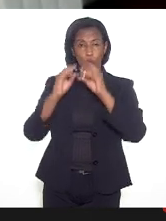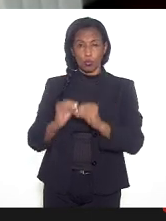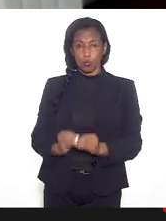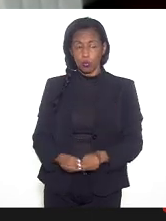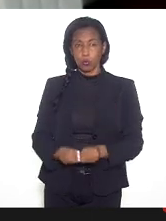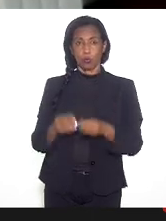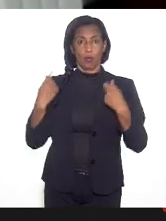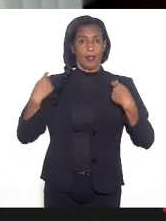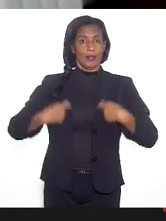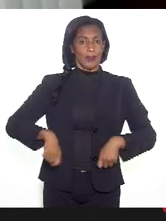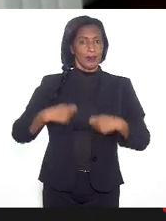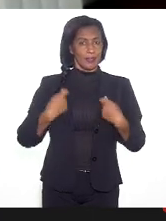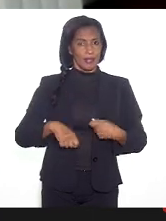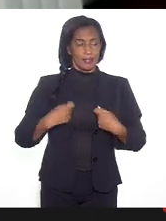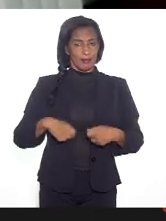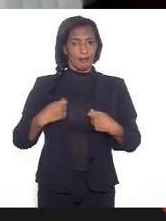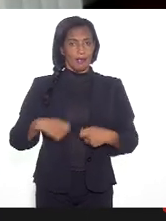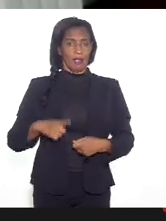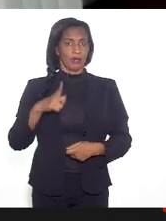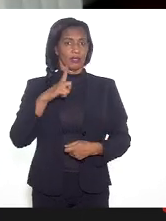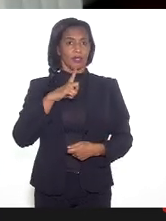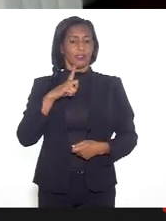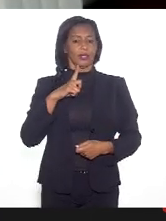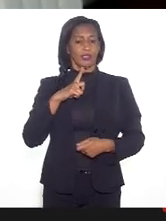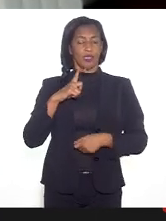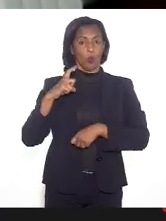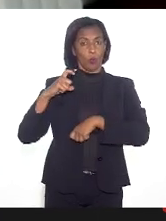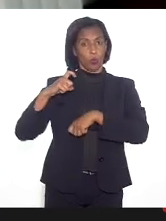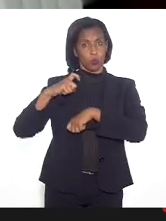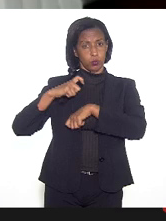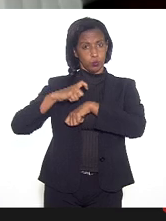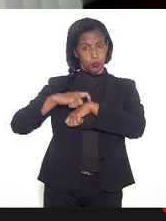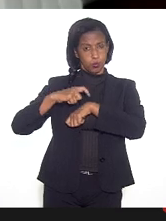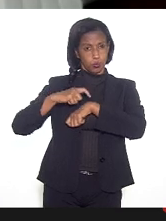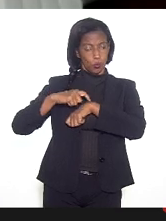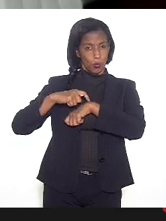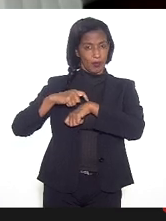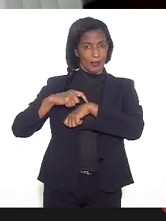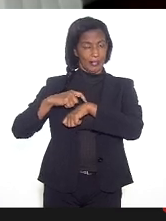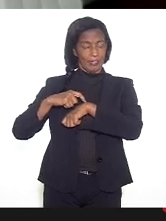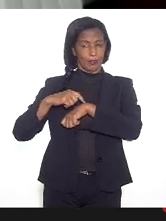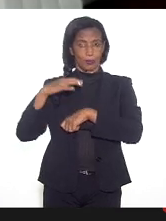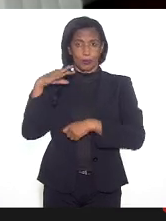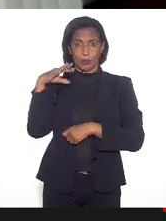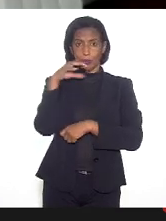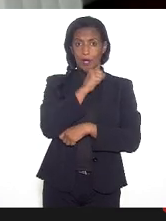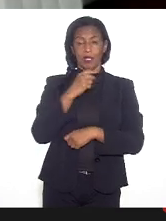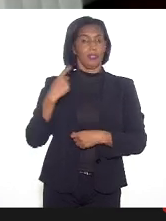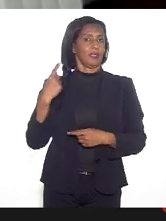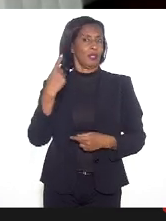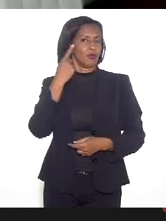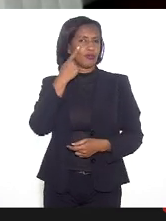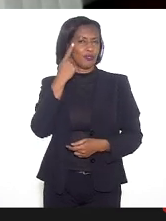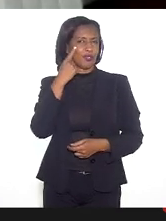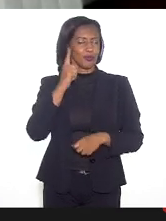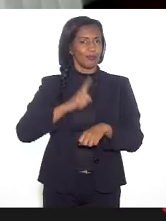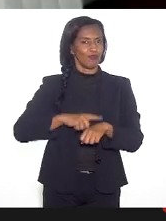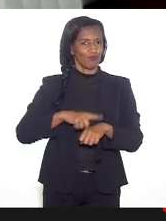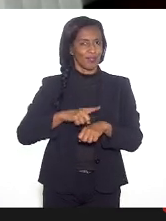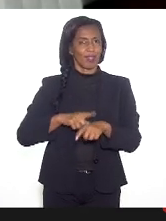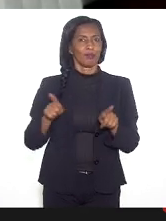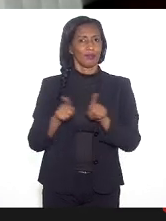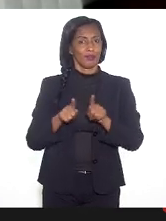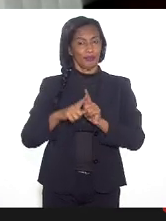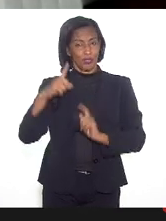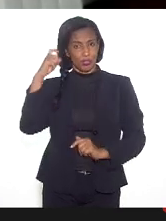e com a necessidade de um olhar excepcional, porque estamos vivendo um tempo excepcional no